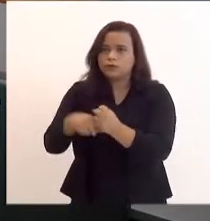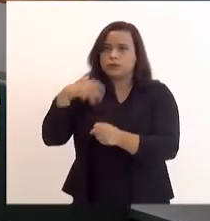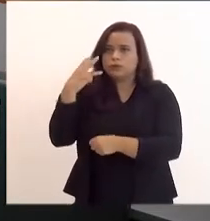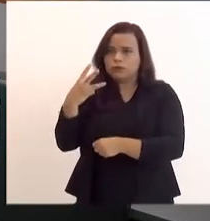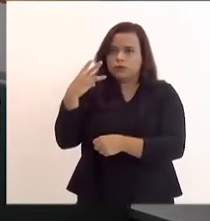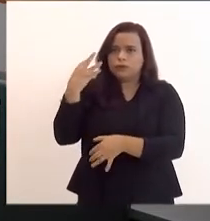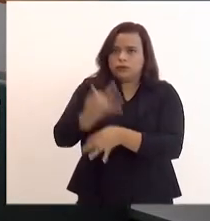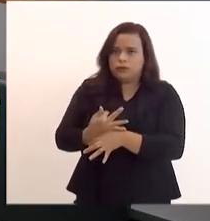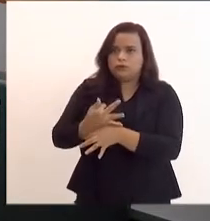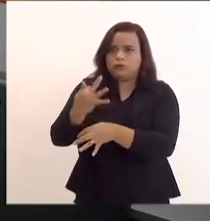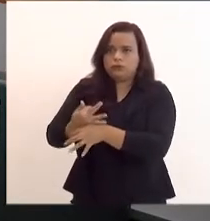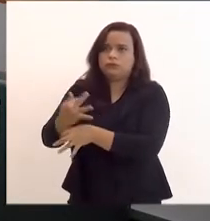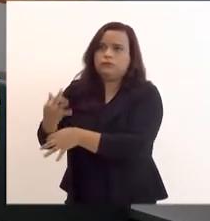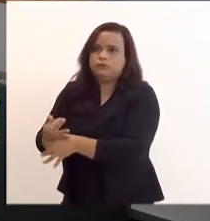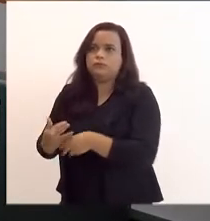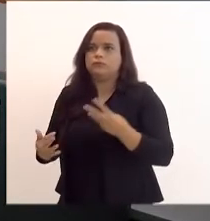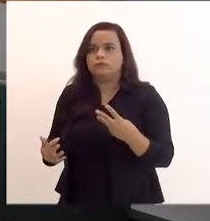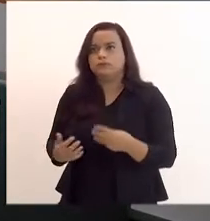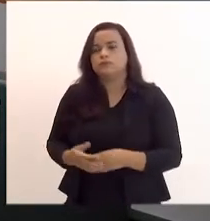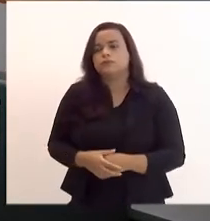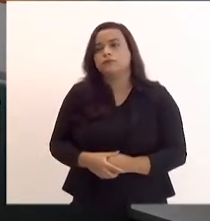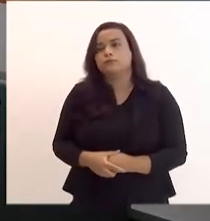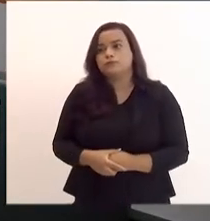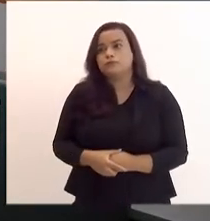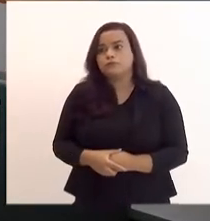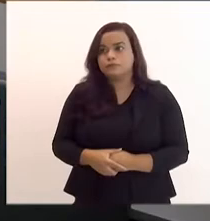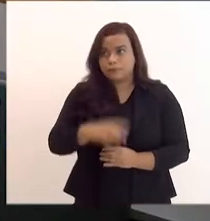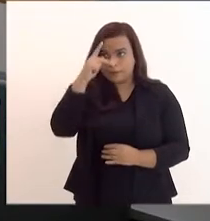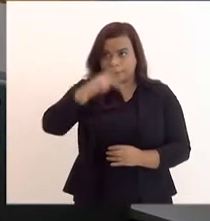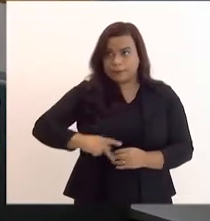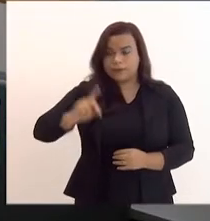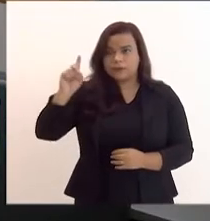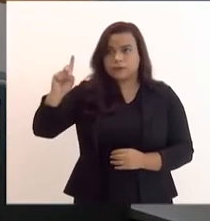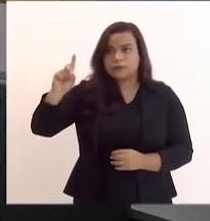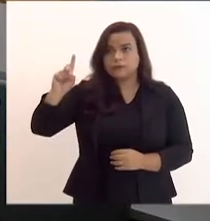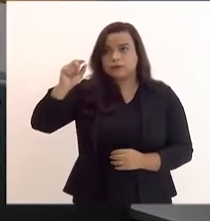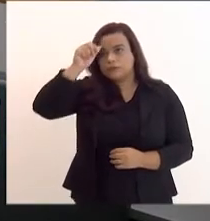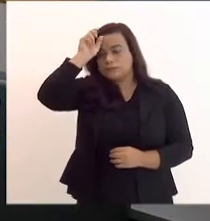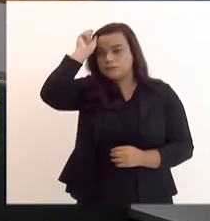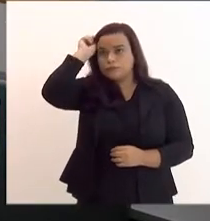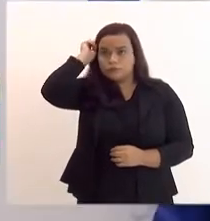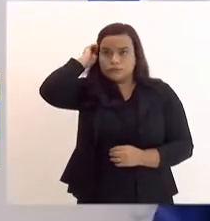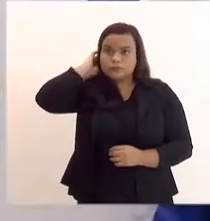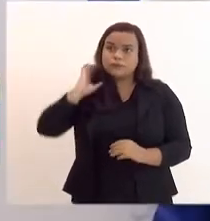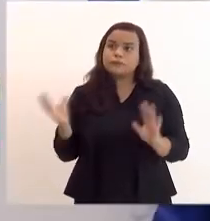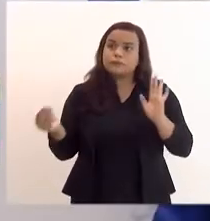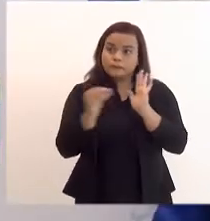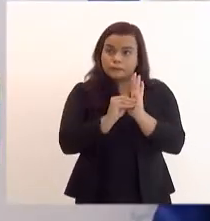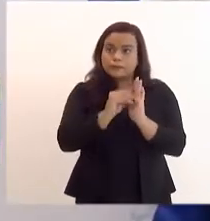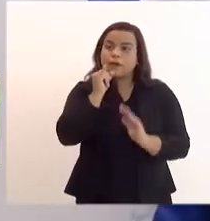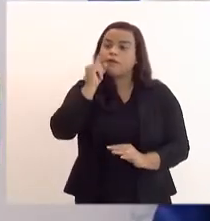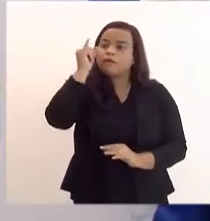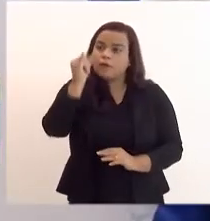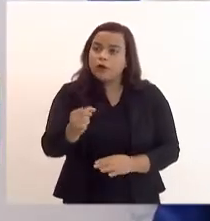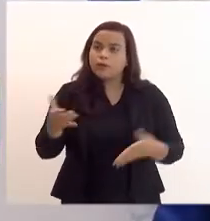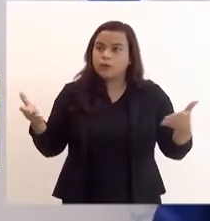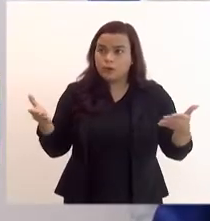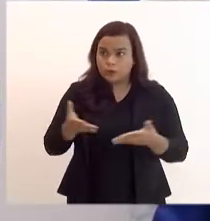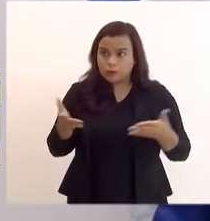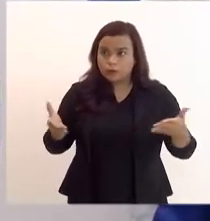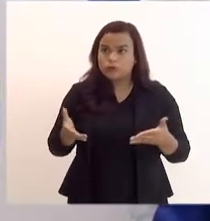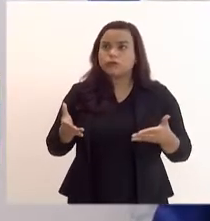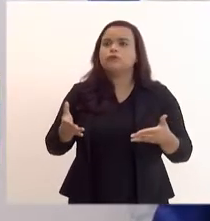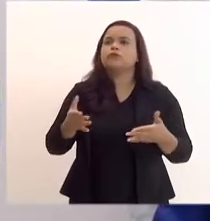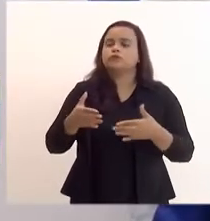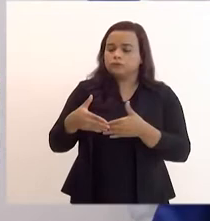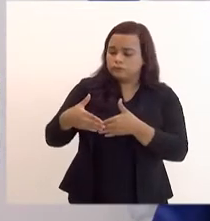da... Presidente Márcio Pacheco. Oi? Não dá para os caras não virem. No informe que sai hoje, vou comunicar que a partir